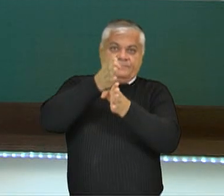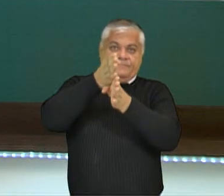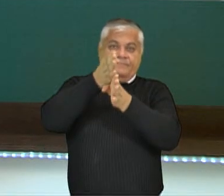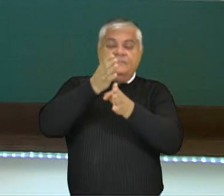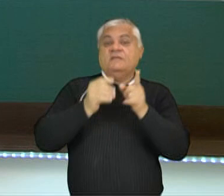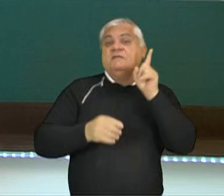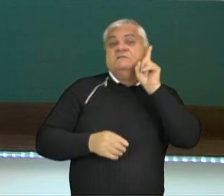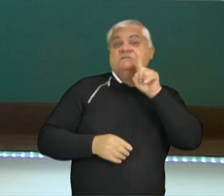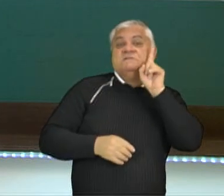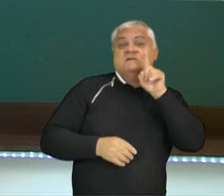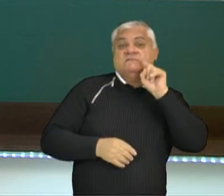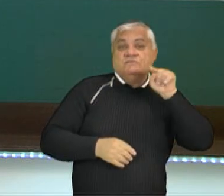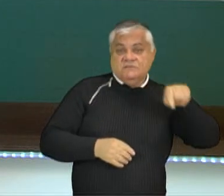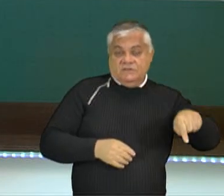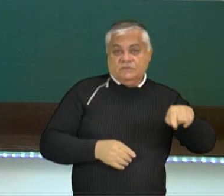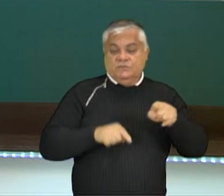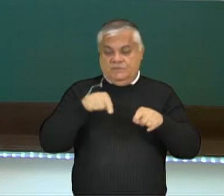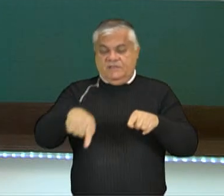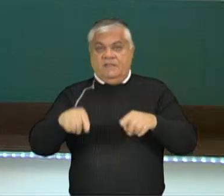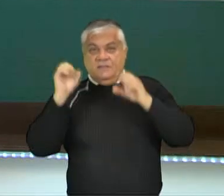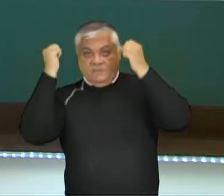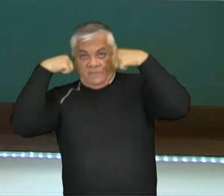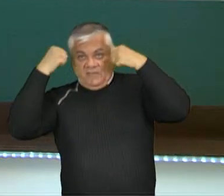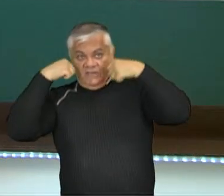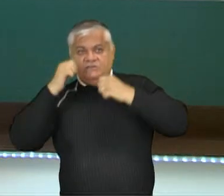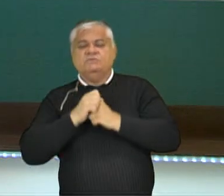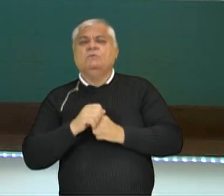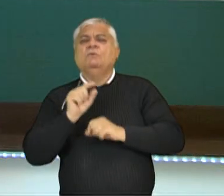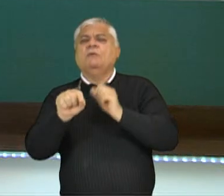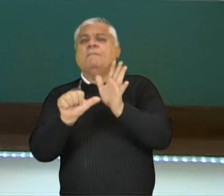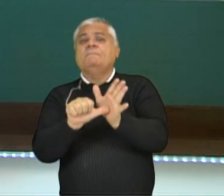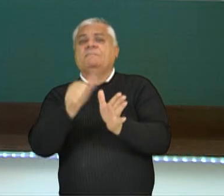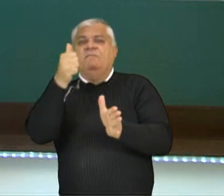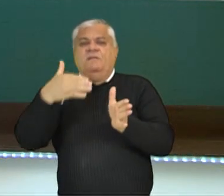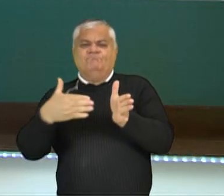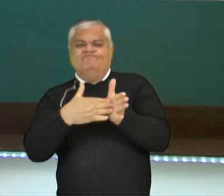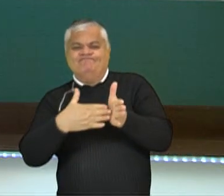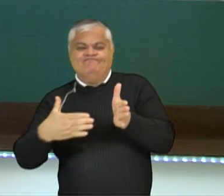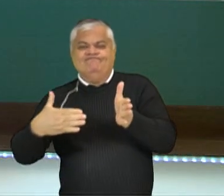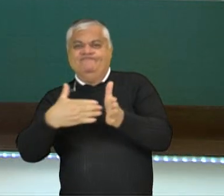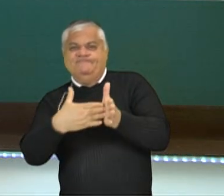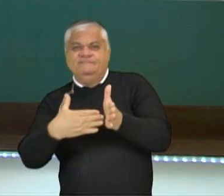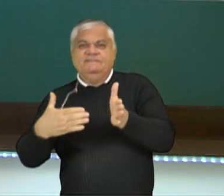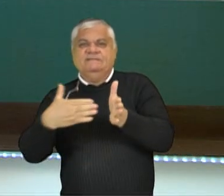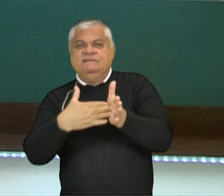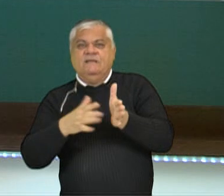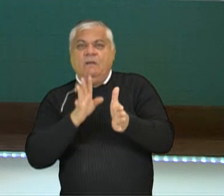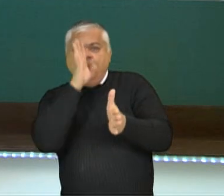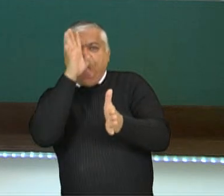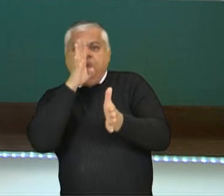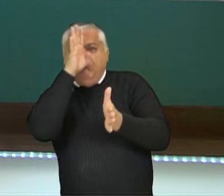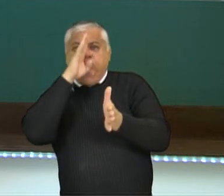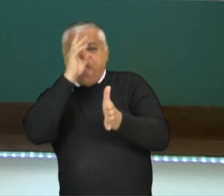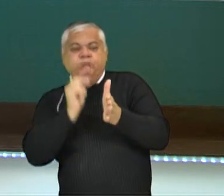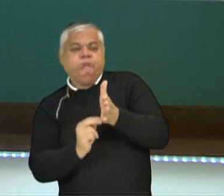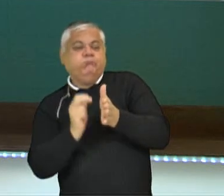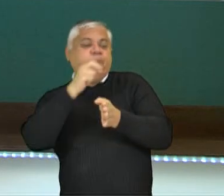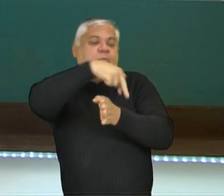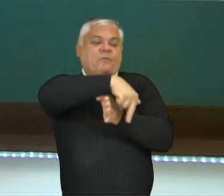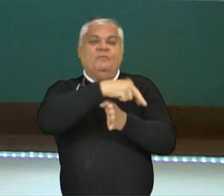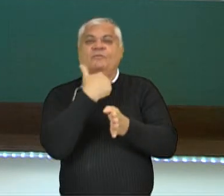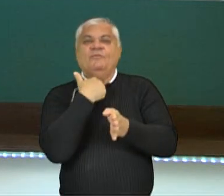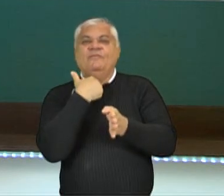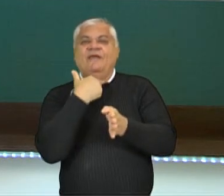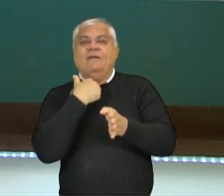da América do México, não é? Então esse muro é a primeira barreira natural que tem para que, natural não, né? Desenvolvida